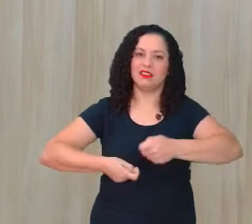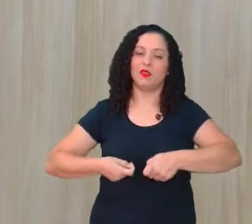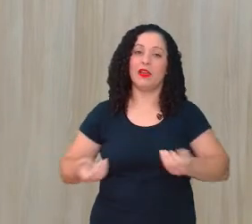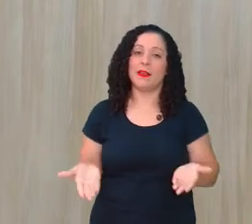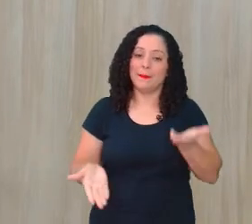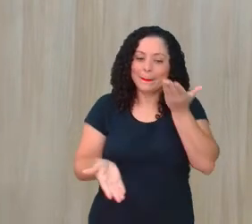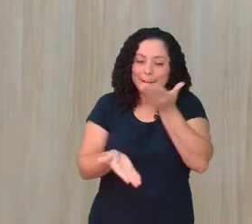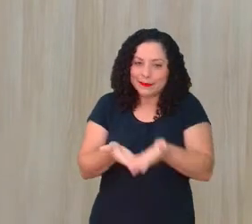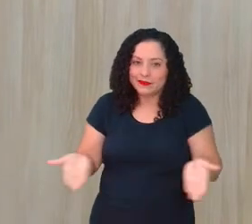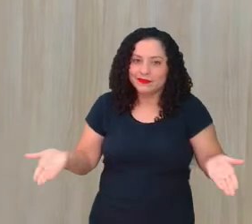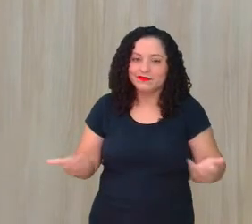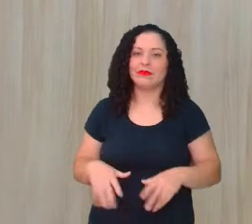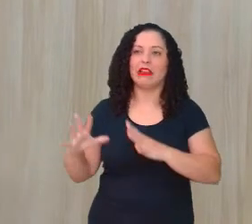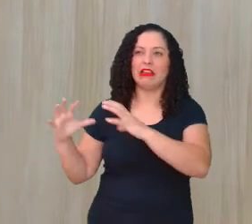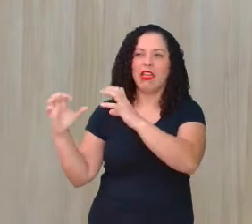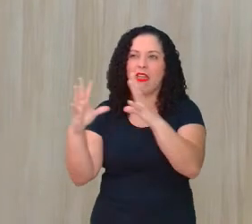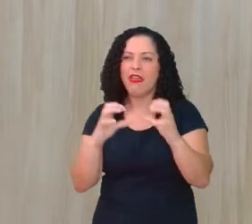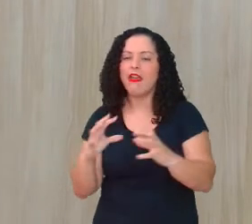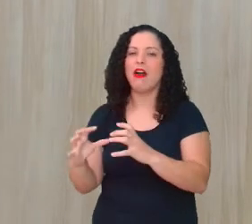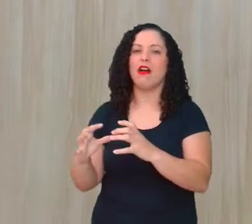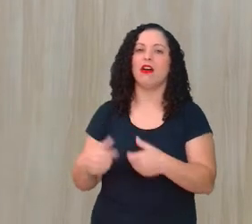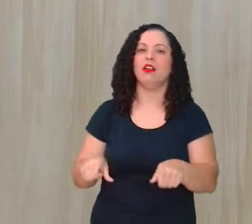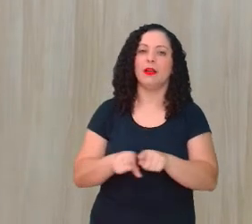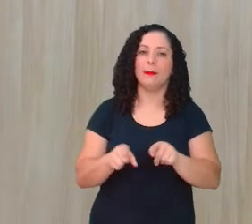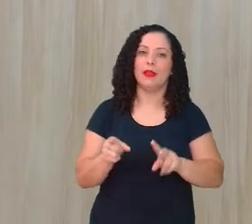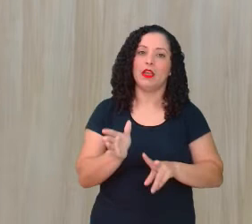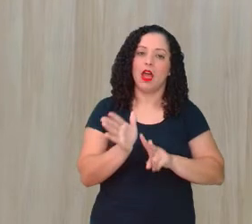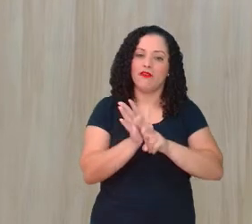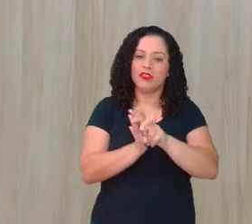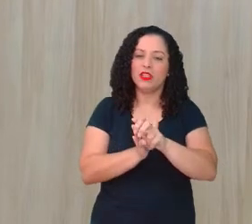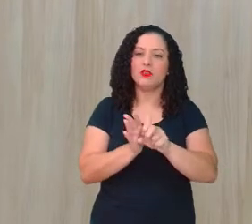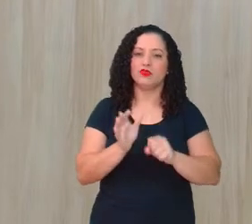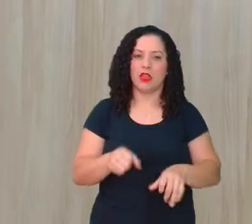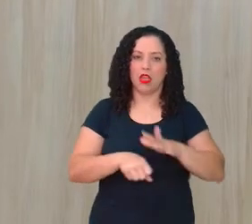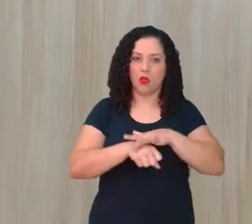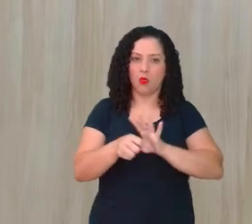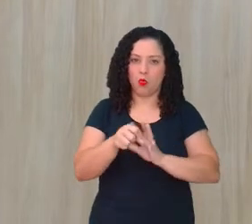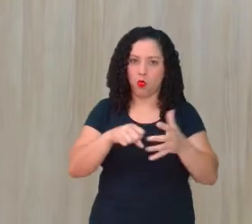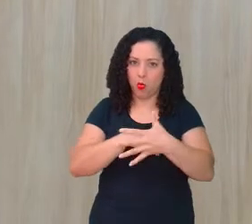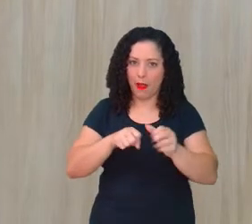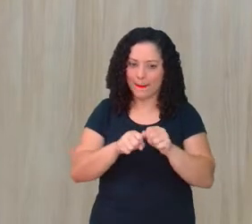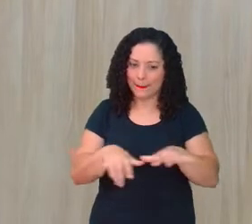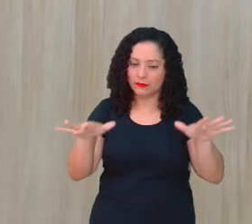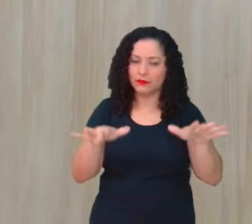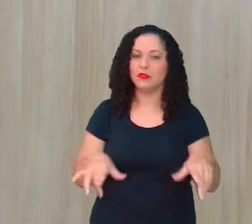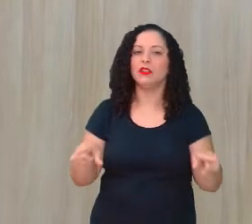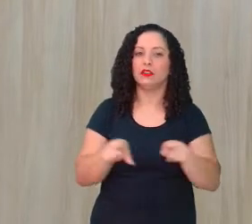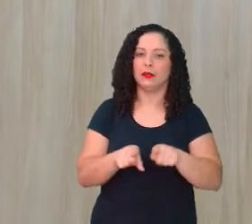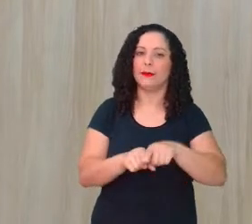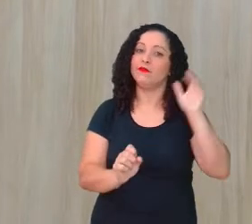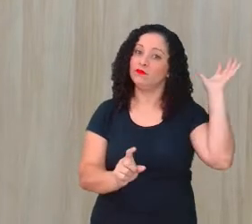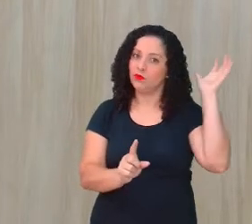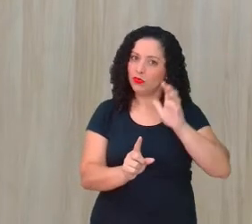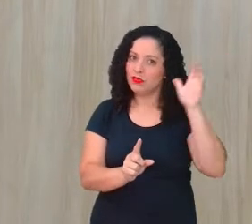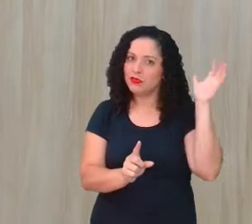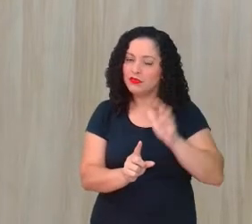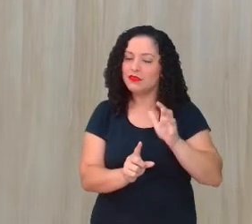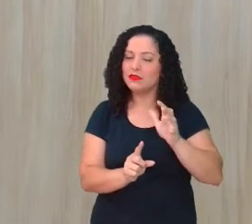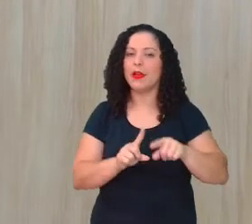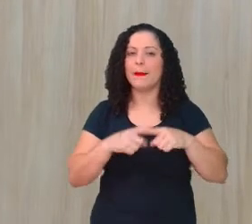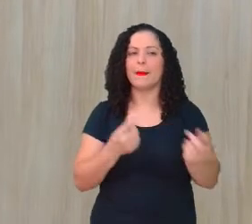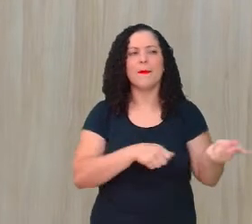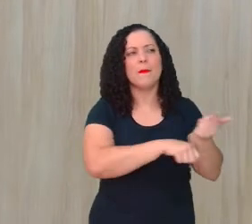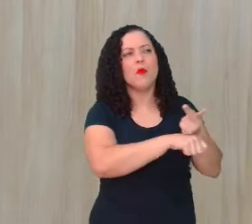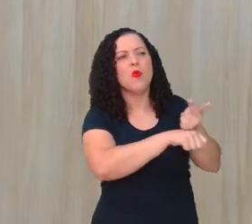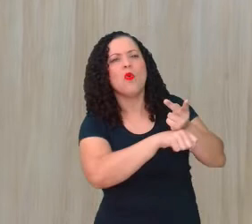lógico que guerra, né, pandemia, tudo isso ajuda, né, mas se a gente faz uma busca, a gente observa que outros países